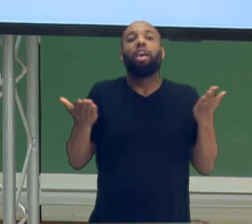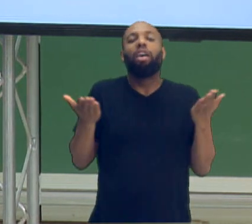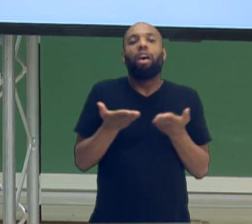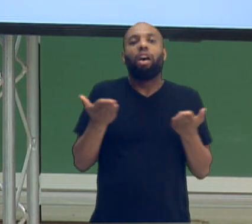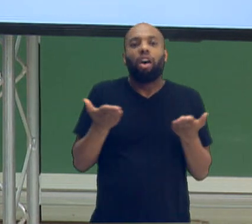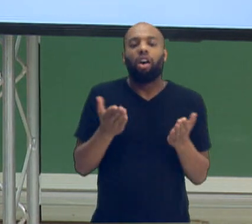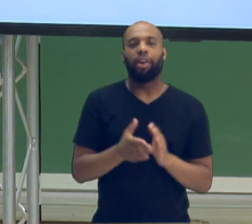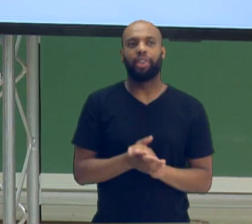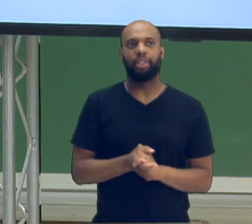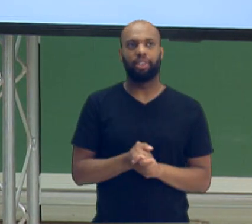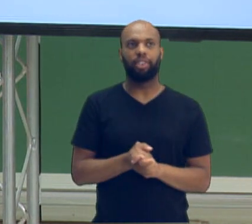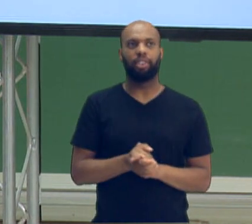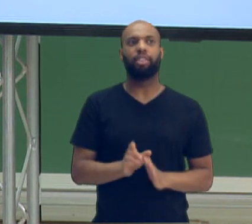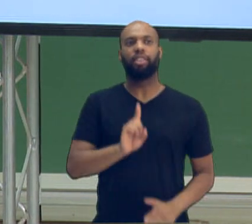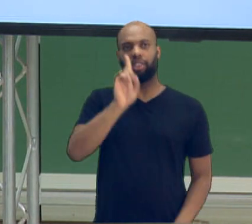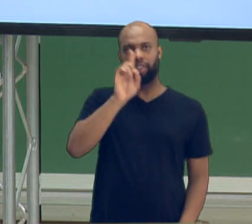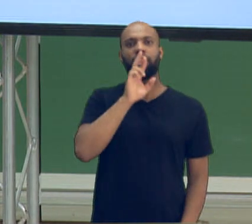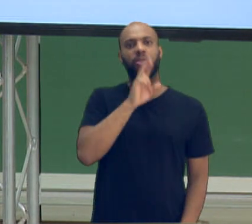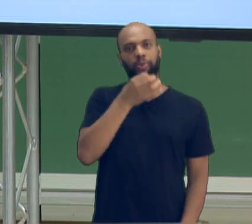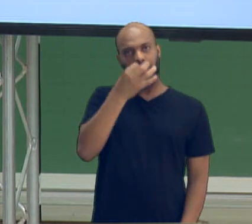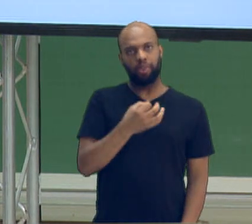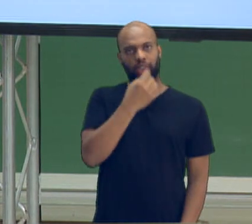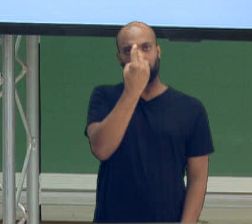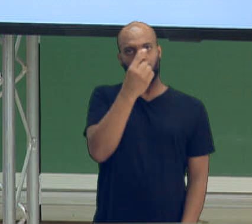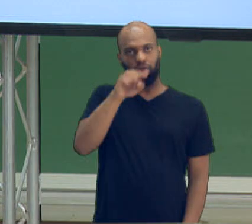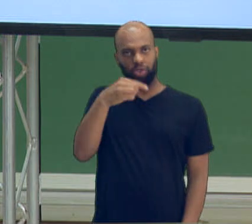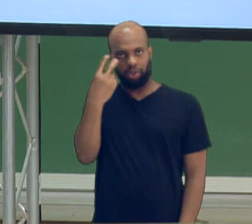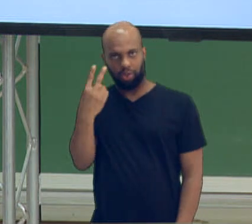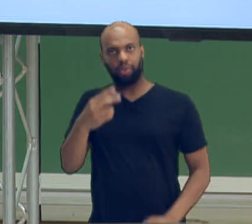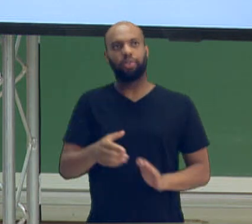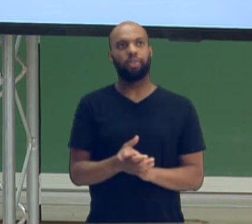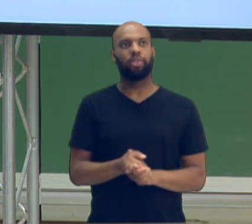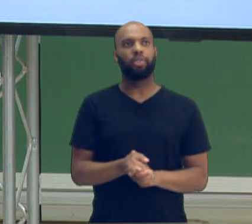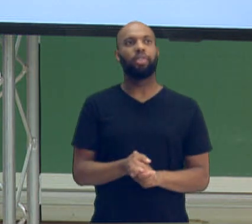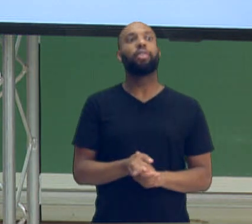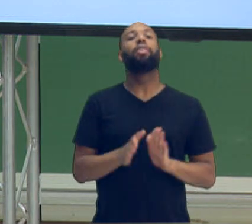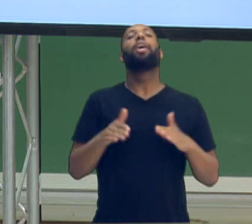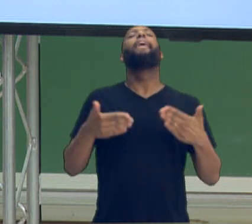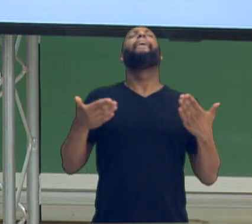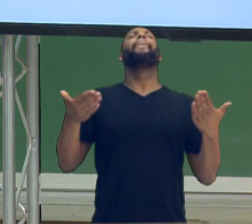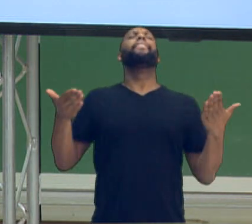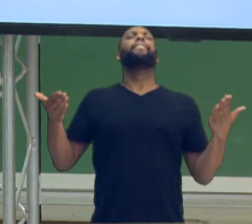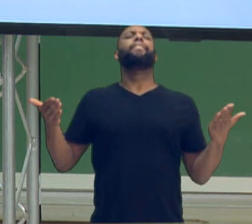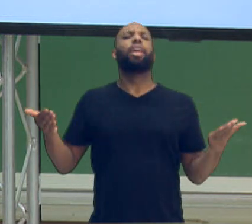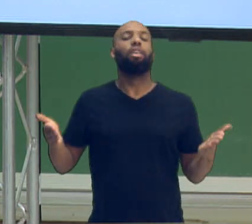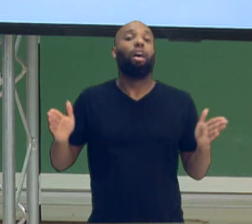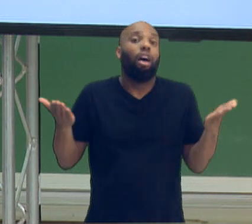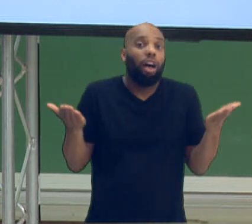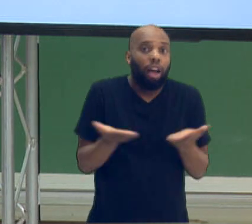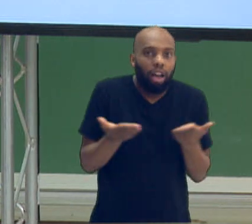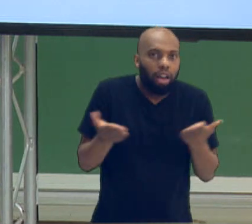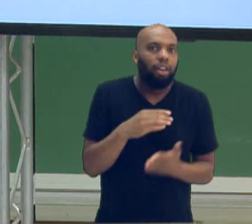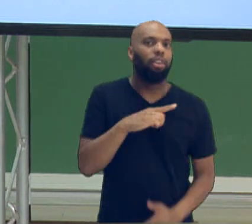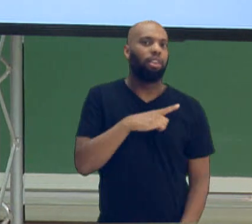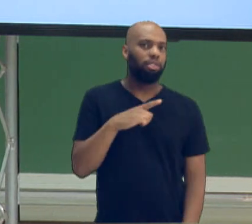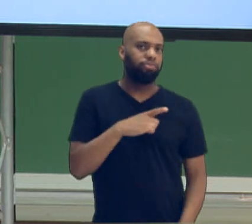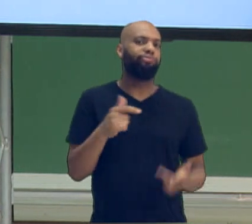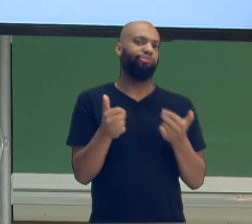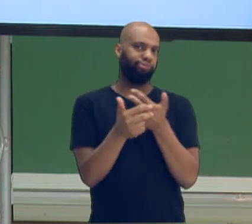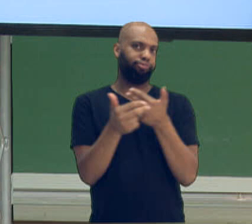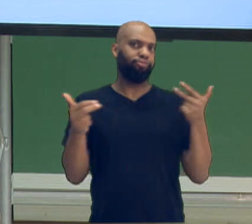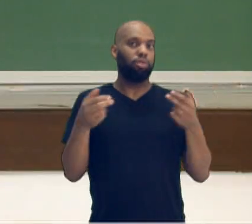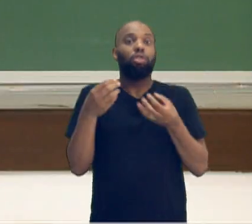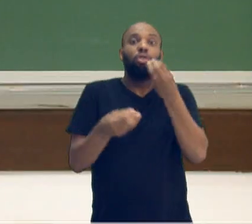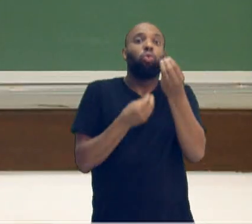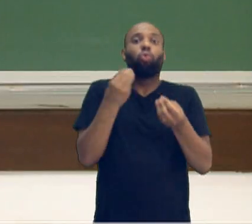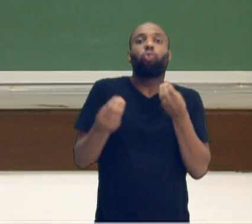daqui, ó, aqui está a resposta 1,2. Ah, tá. Agora vem uma coisa. Como